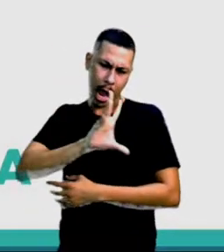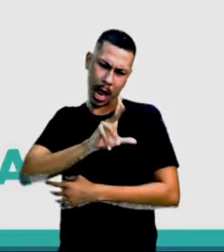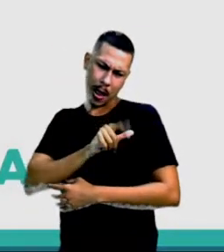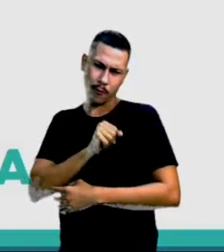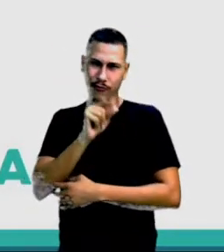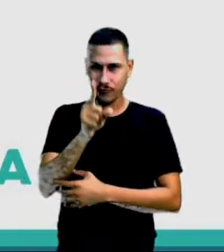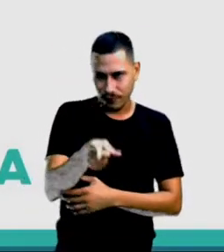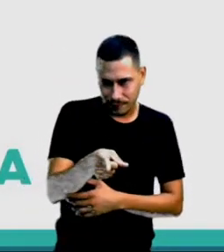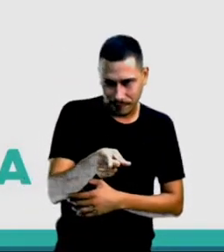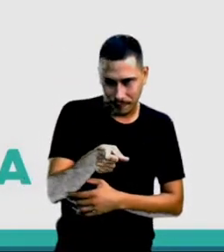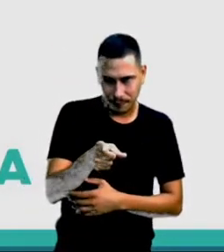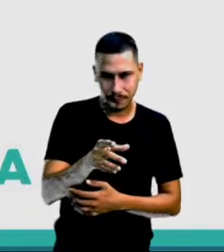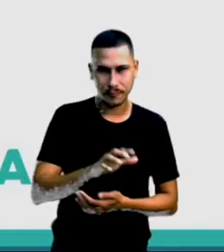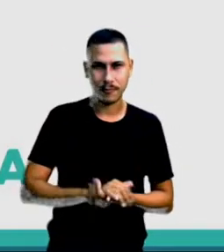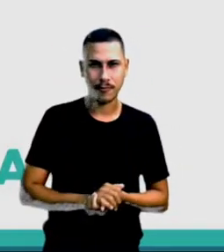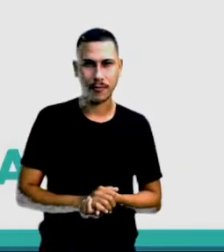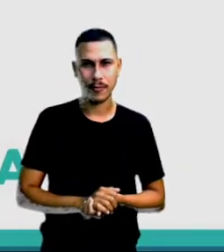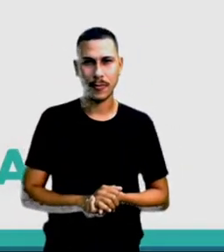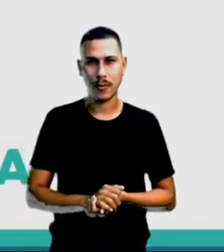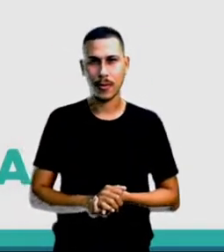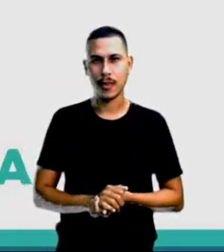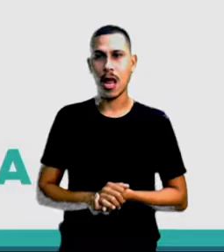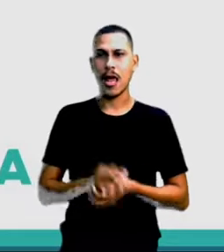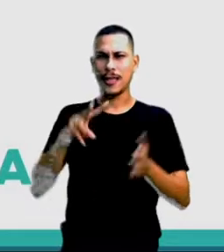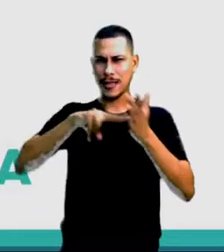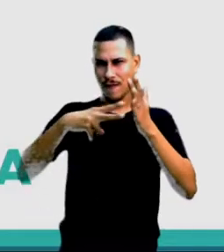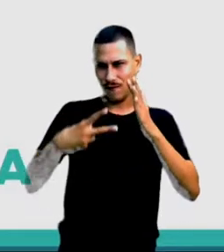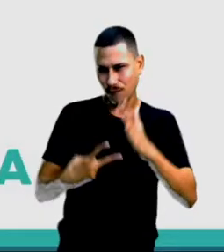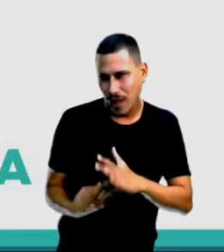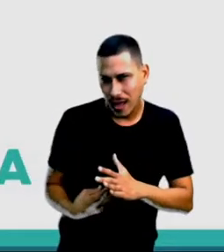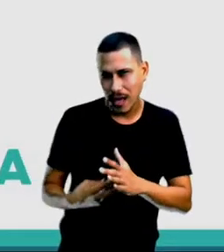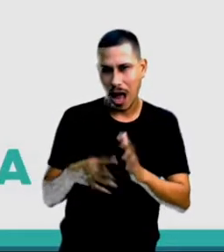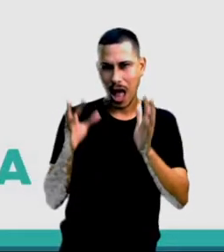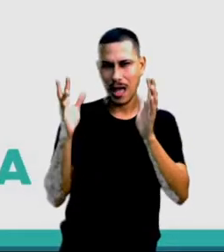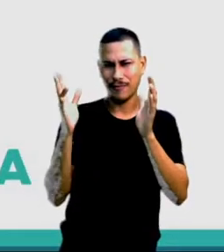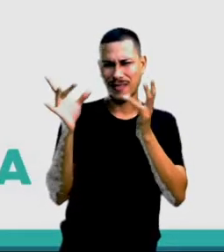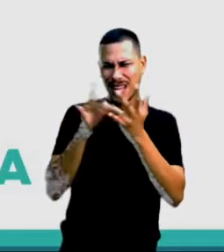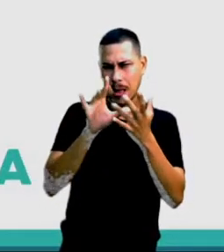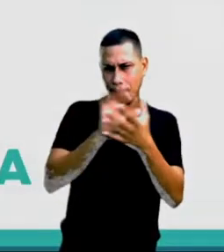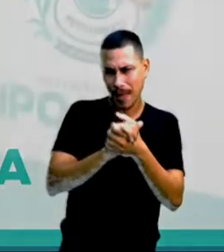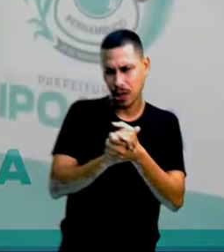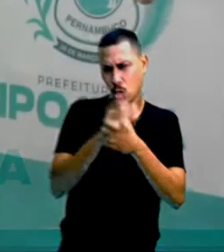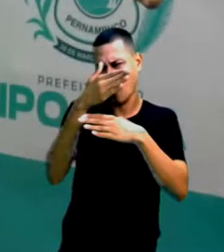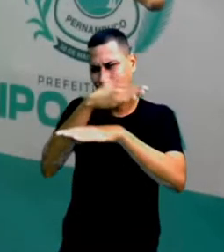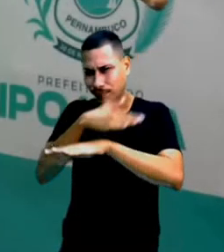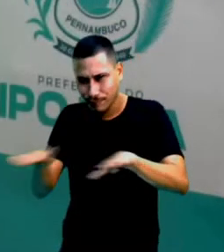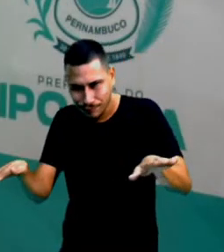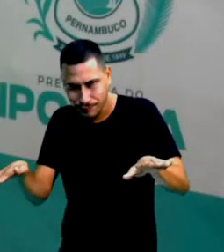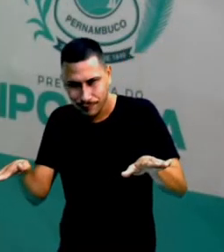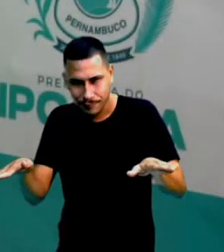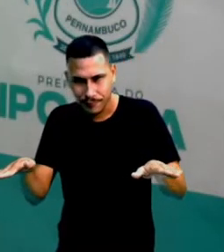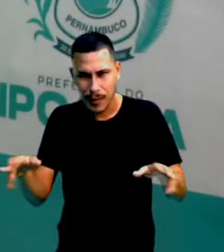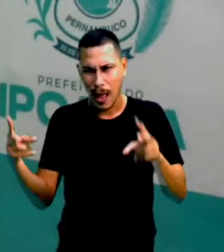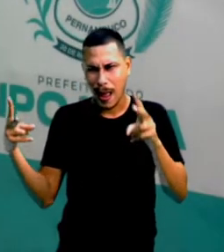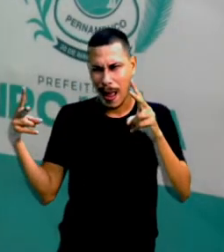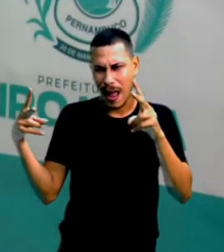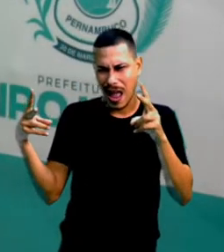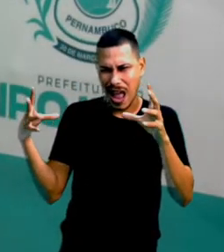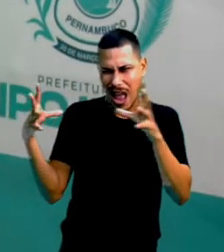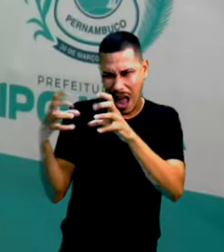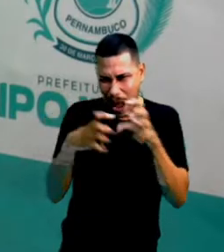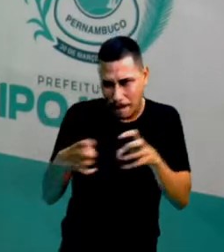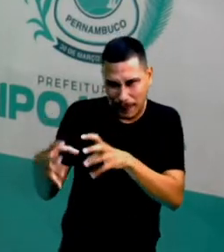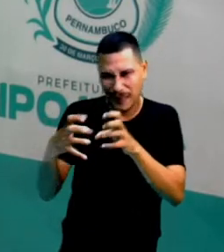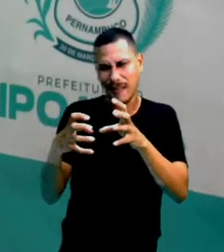é um fim de relacionamento do casal acabou o casamento ali acabou é a briga e